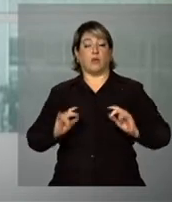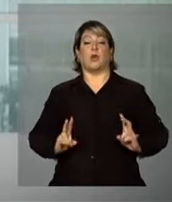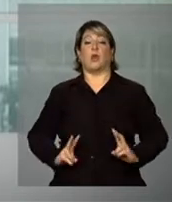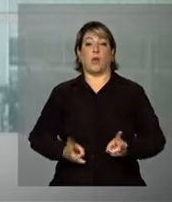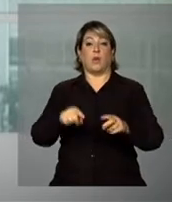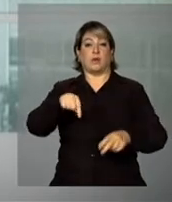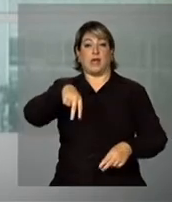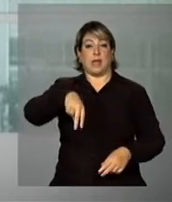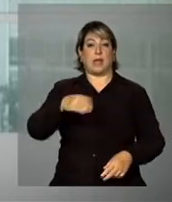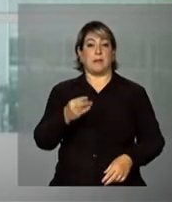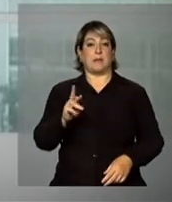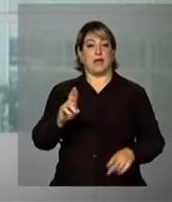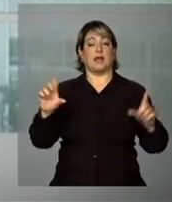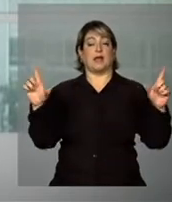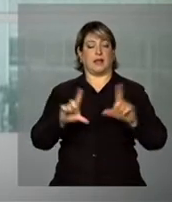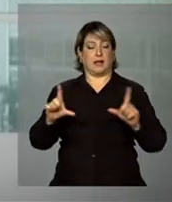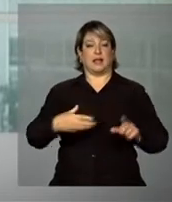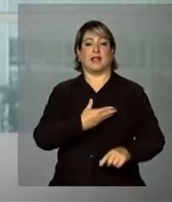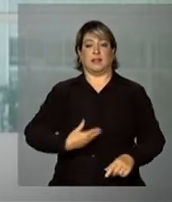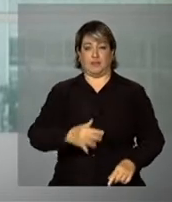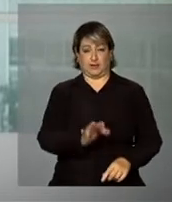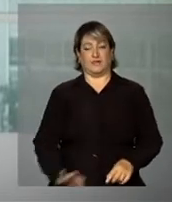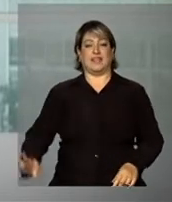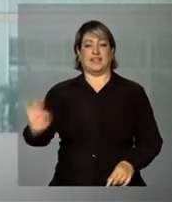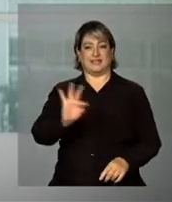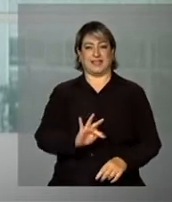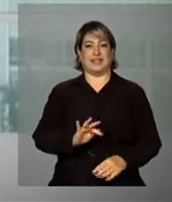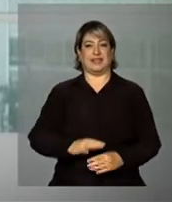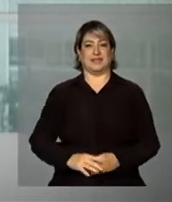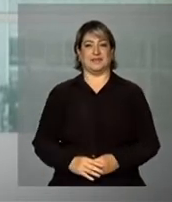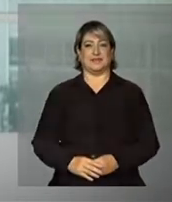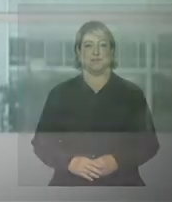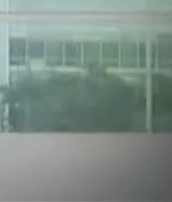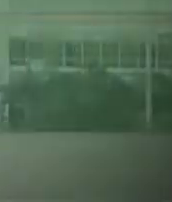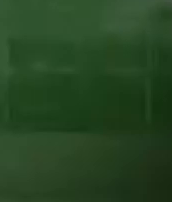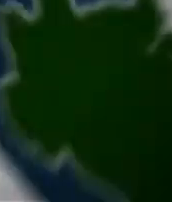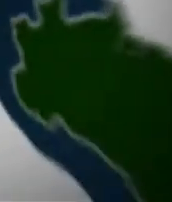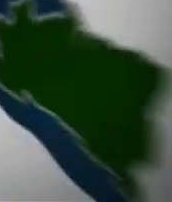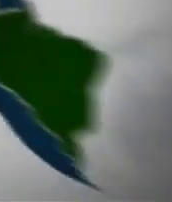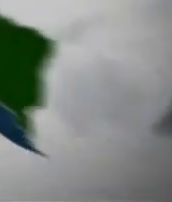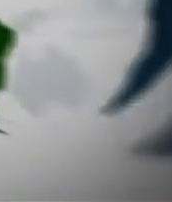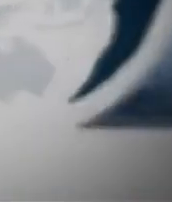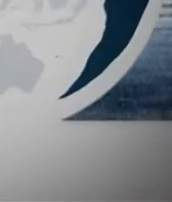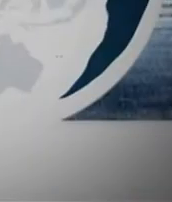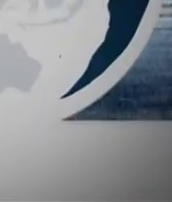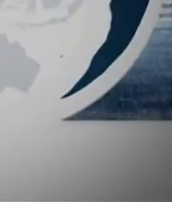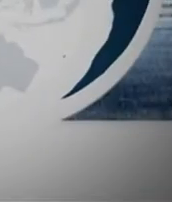informações. Continue com a gente na NBR, a TV do Governo Federal.